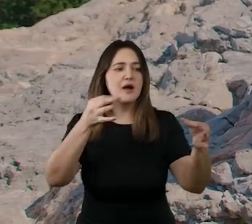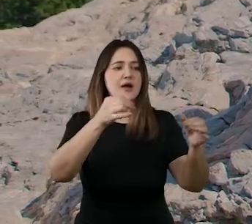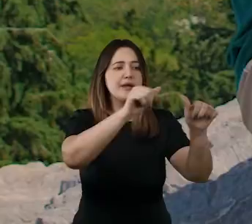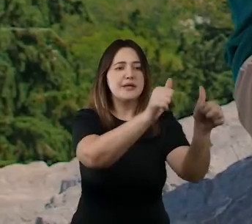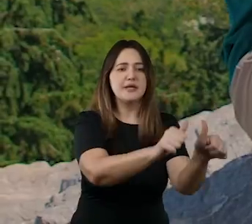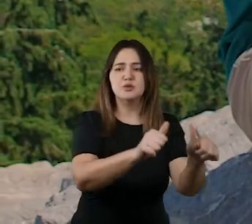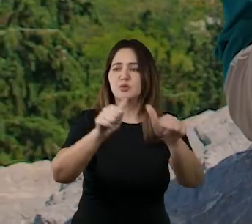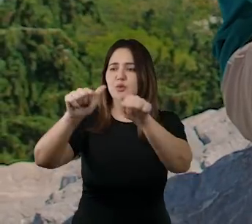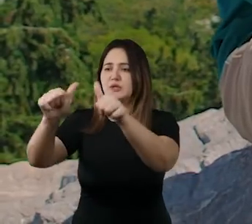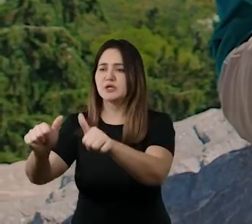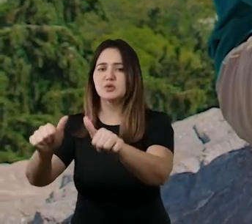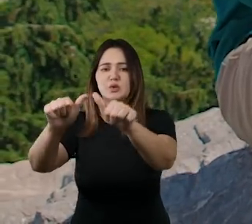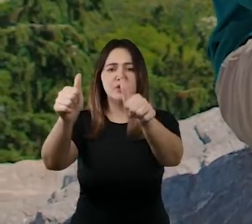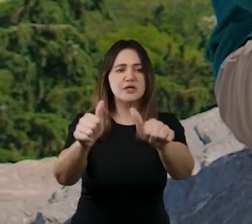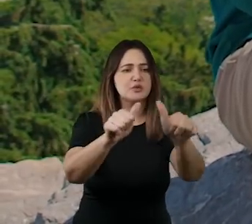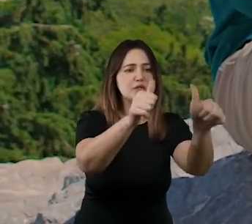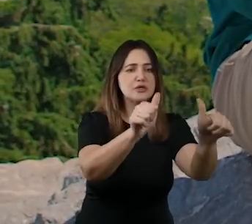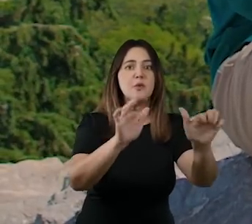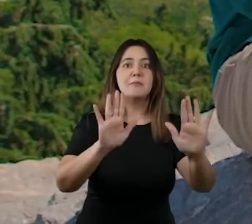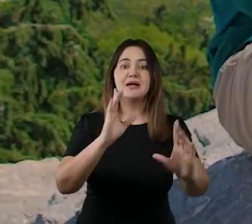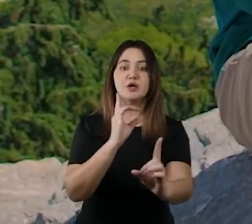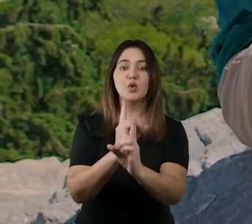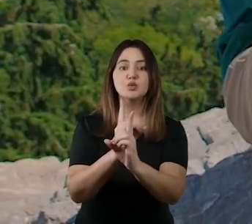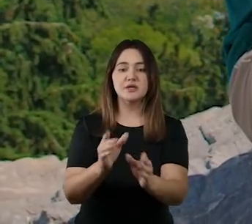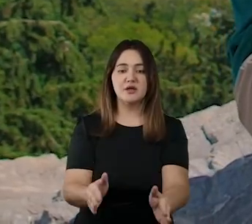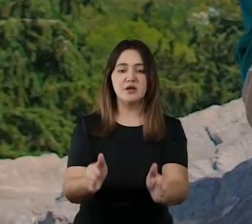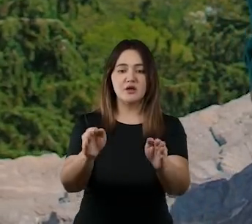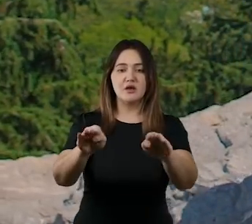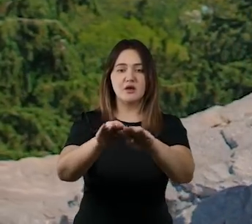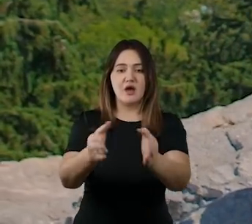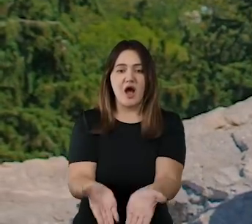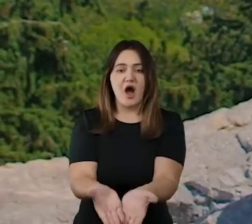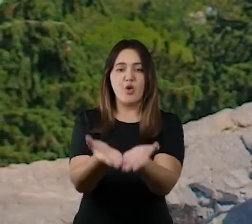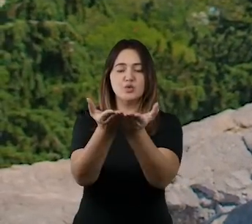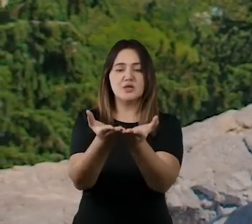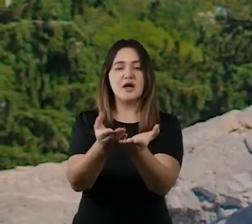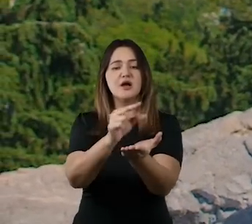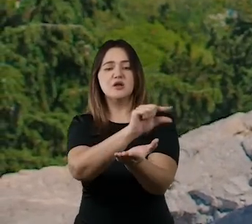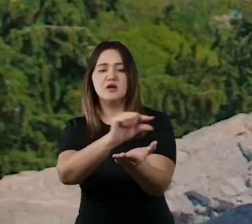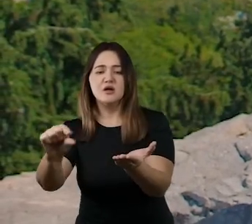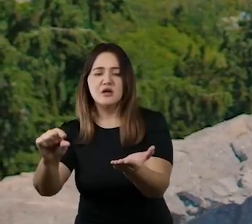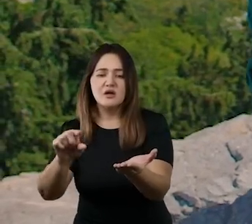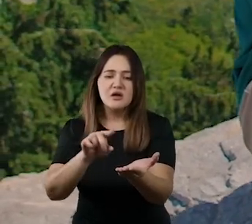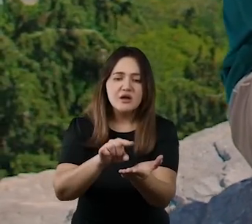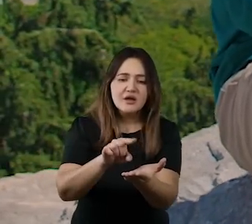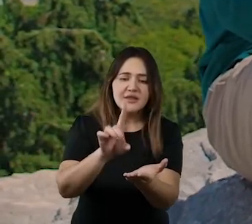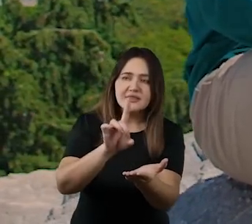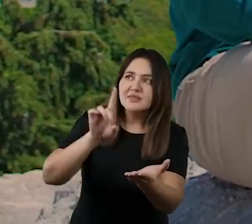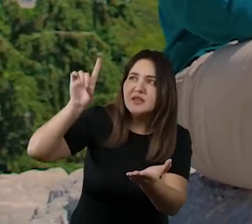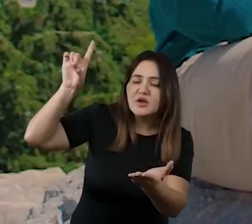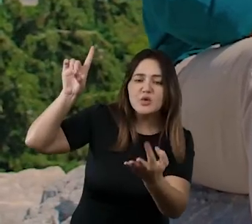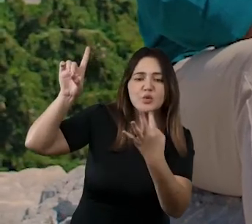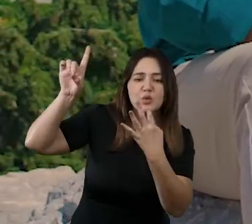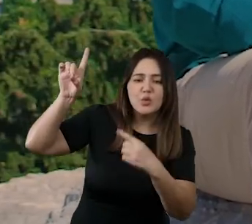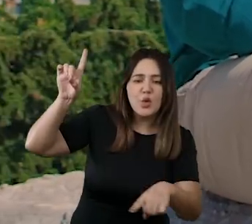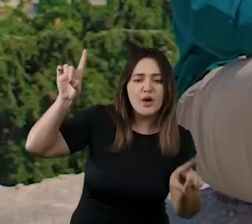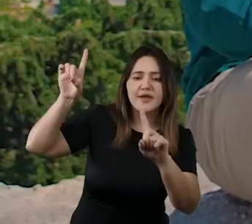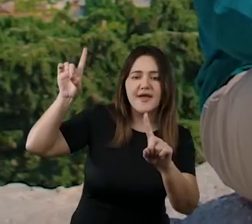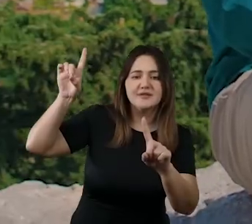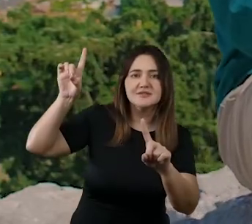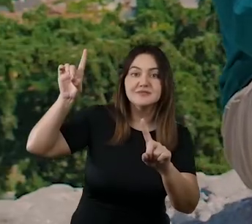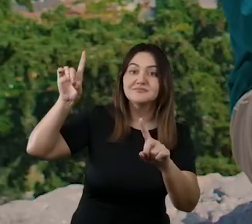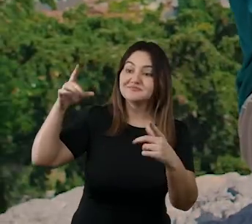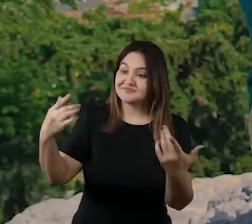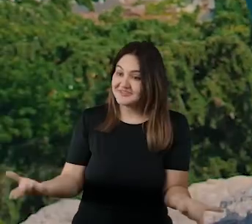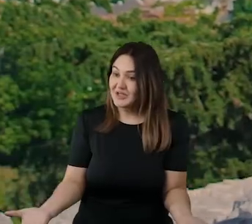vocês têm, encontrei também o altar, no qual aparece a seguinte inscrição: ao Deus desconhecido. Pois esse que